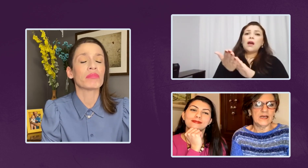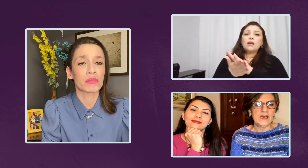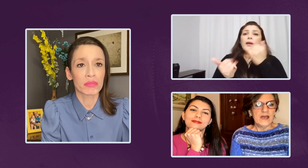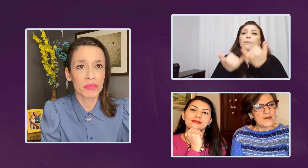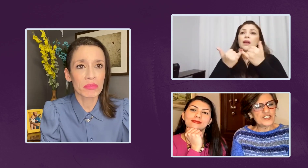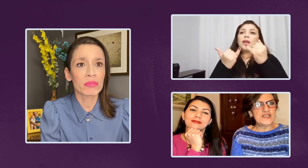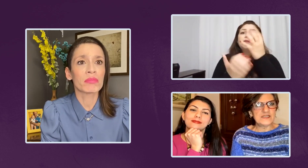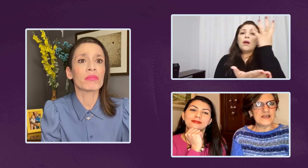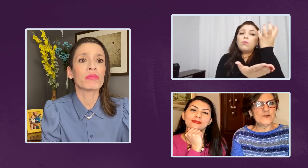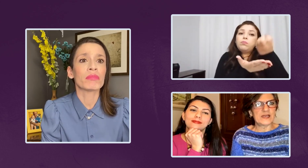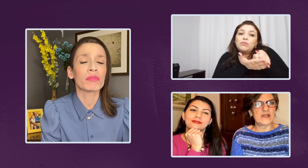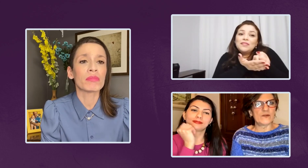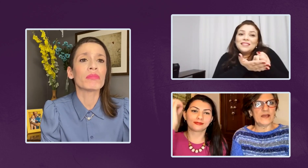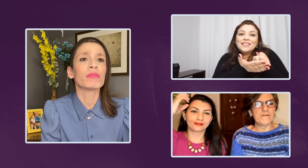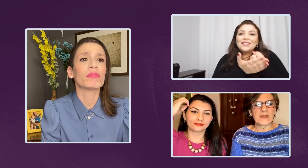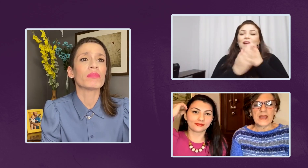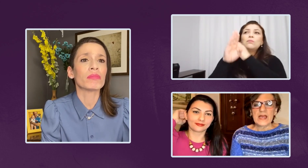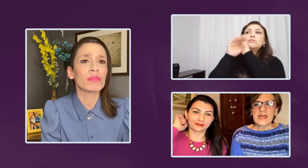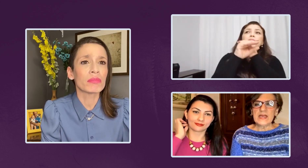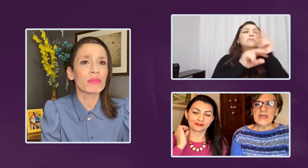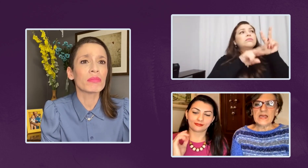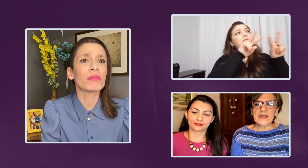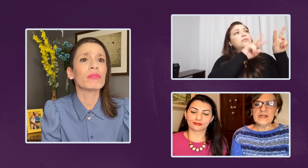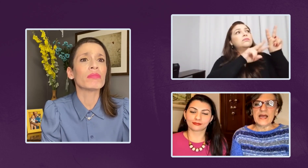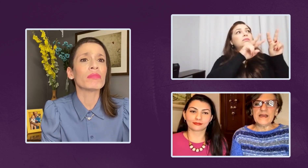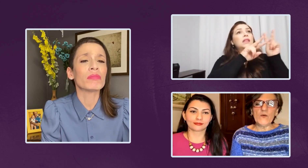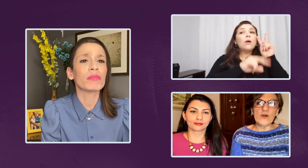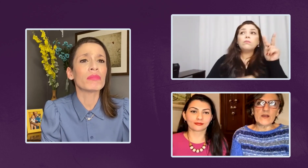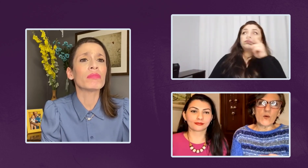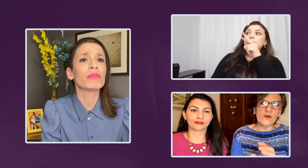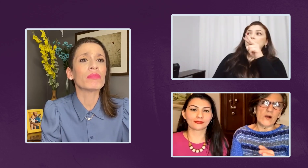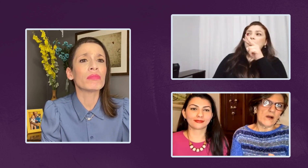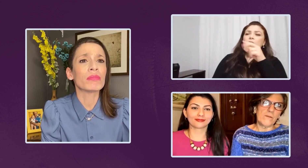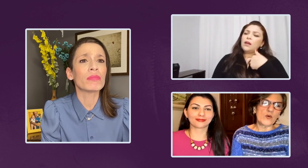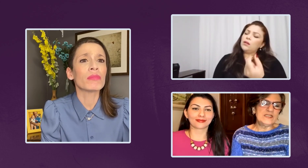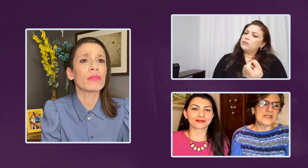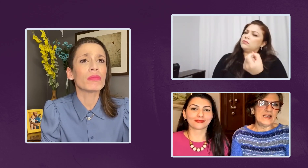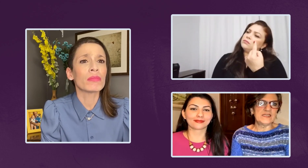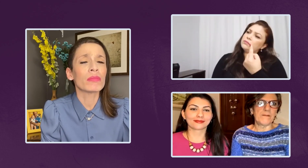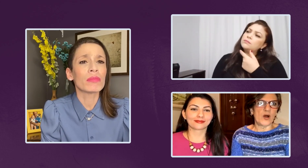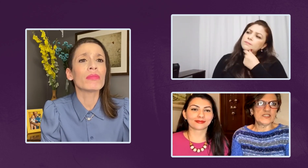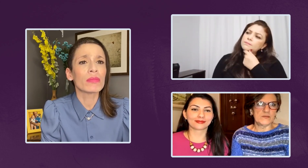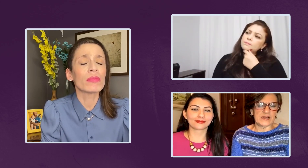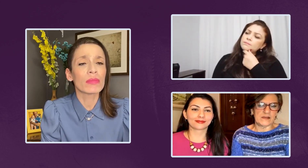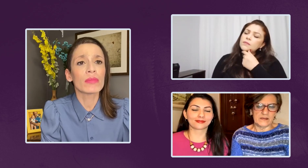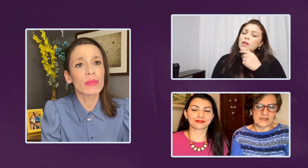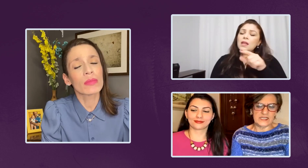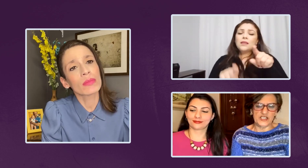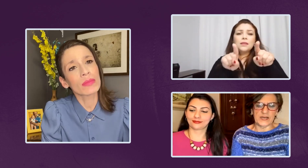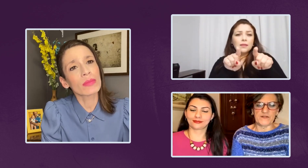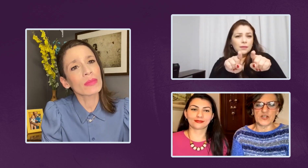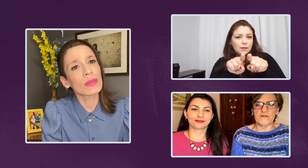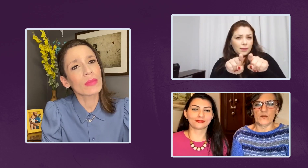né? E eu achei estranho aquilo, né? E daí, por coincidência, próximo